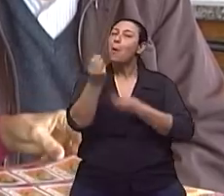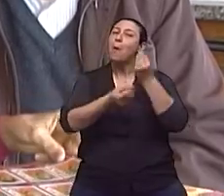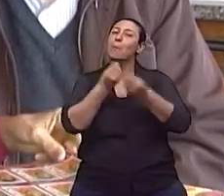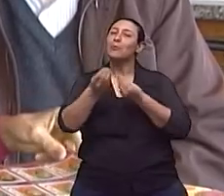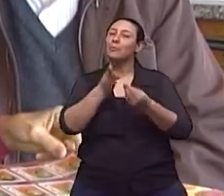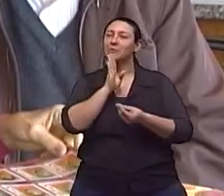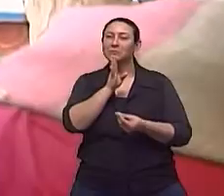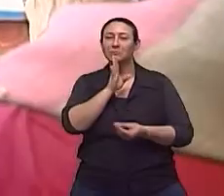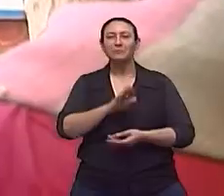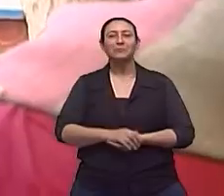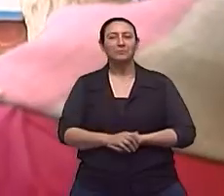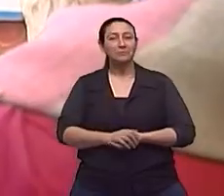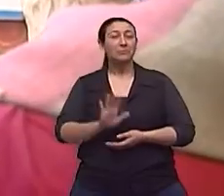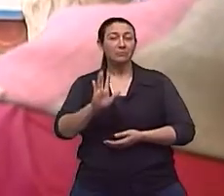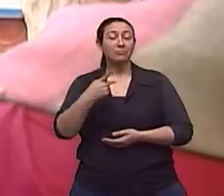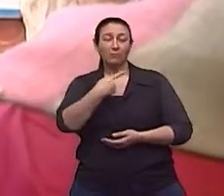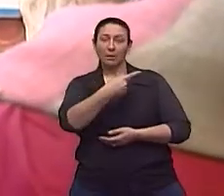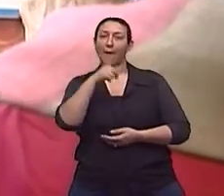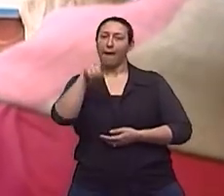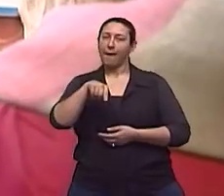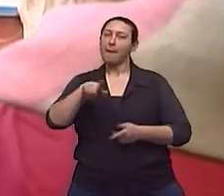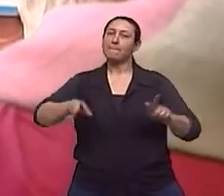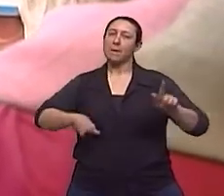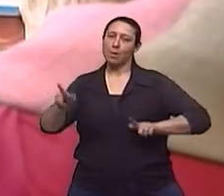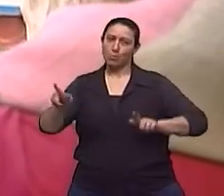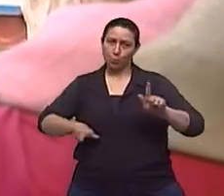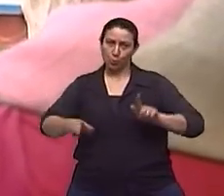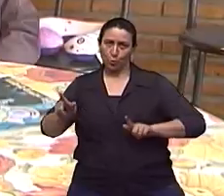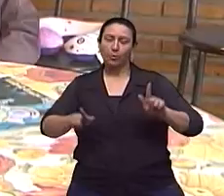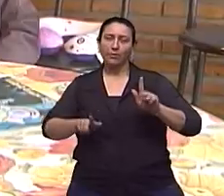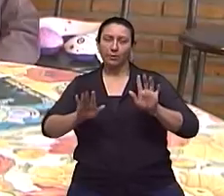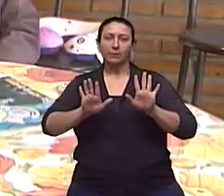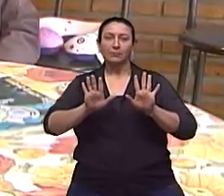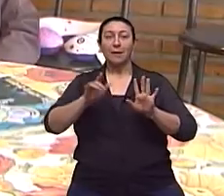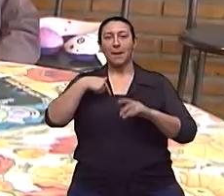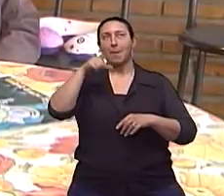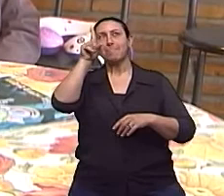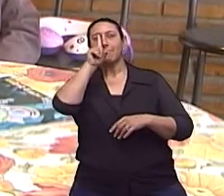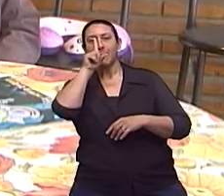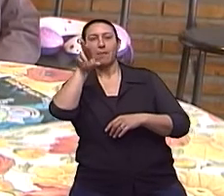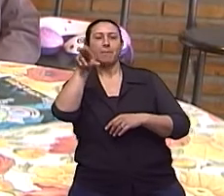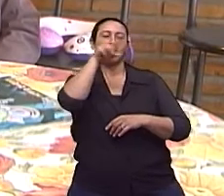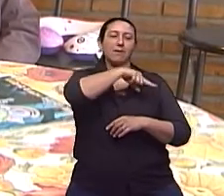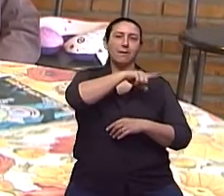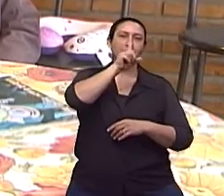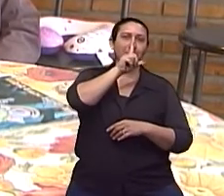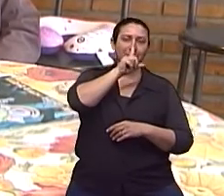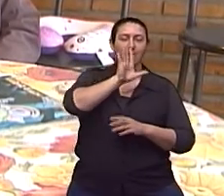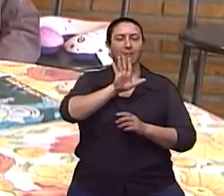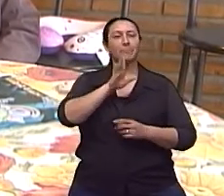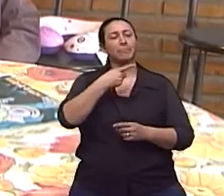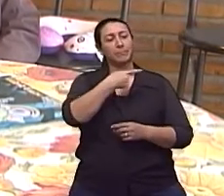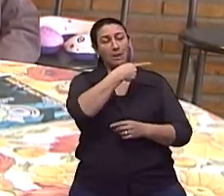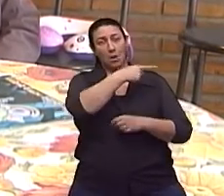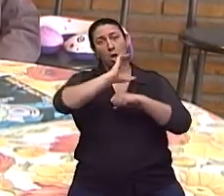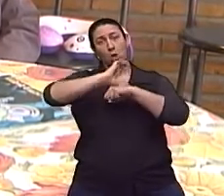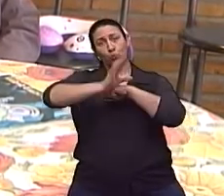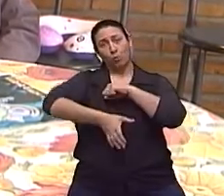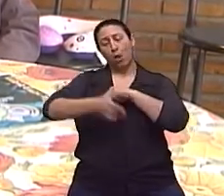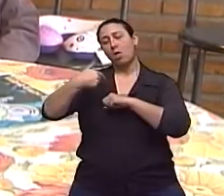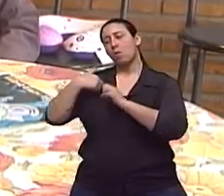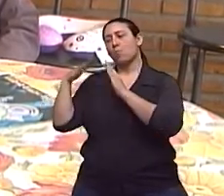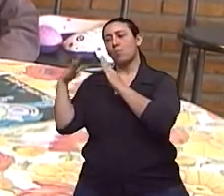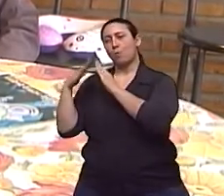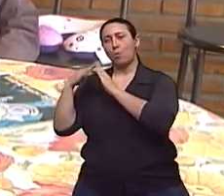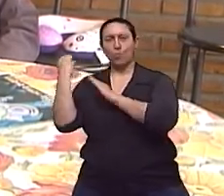nós dois primos irmãos filhos da de duas irmãs então ele morava em Cachoeira e em